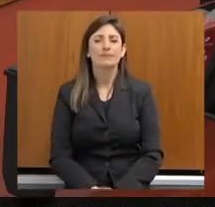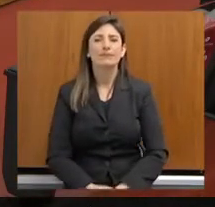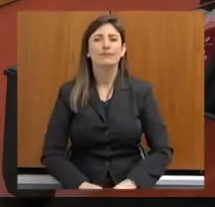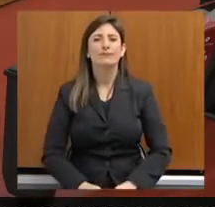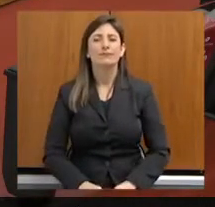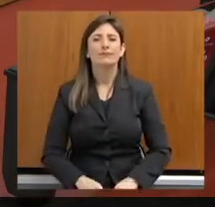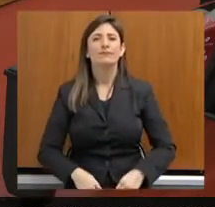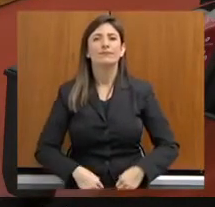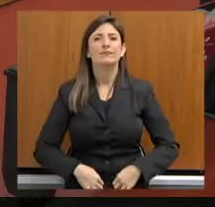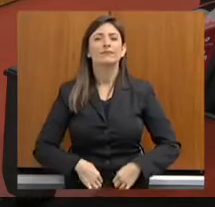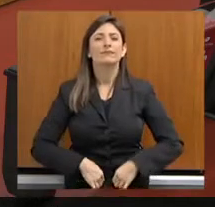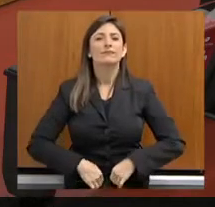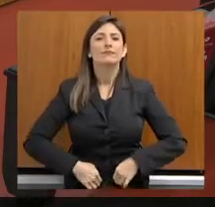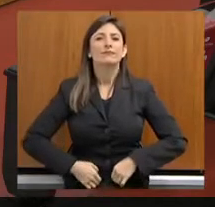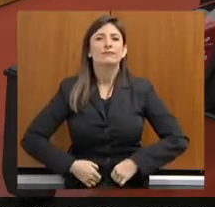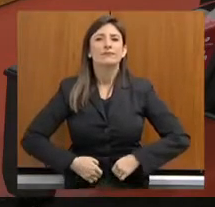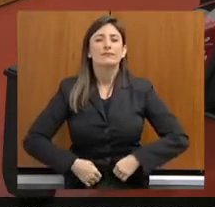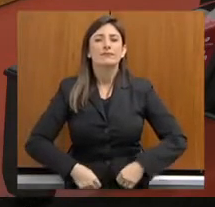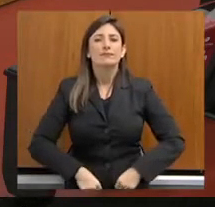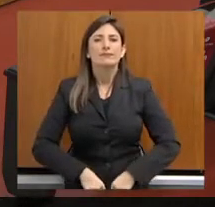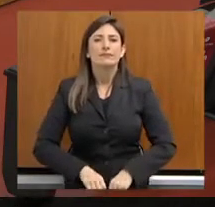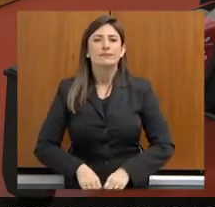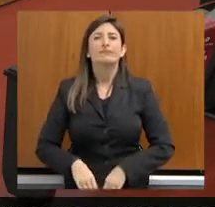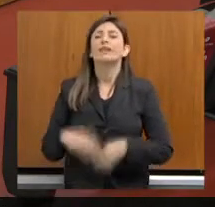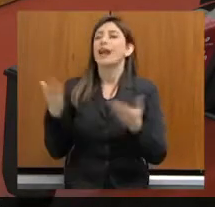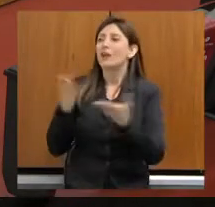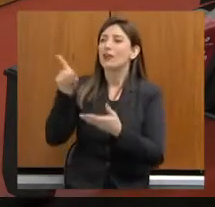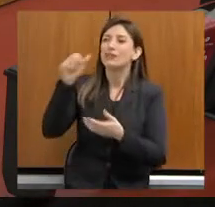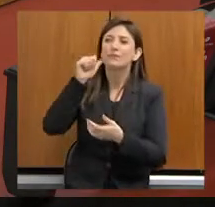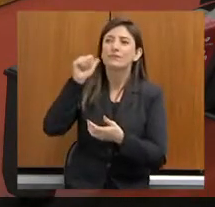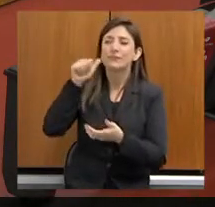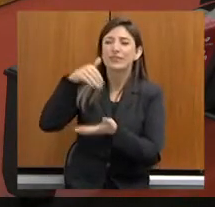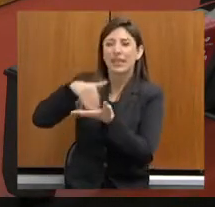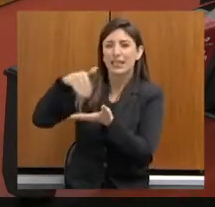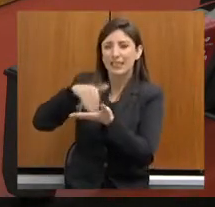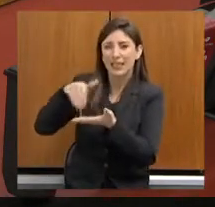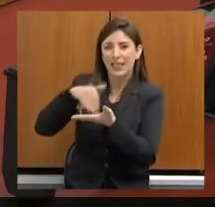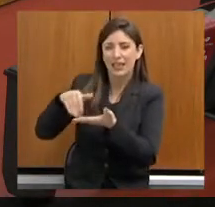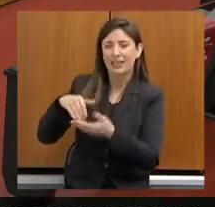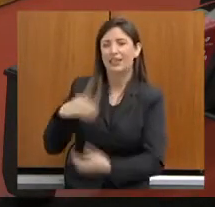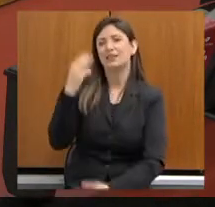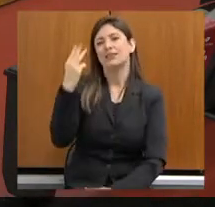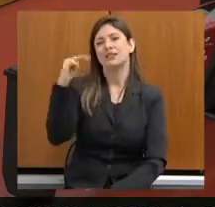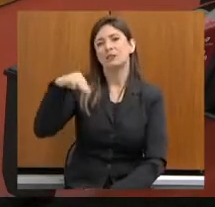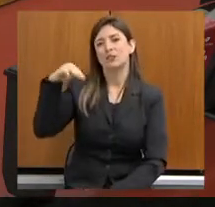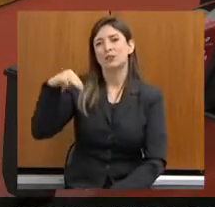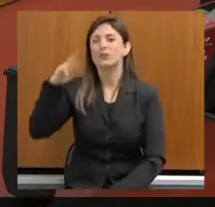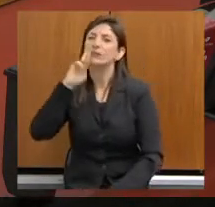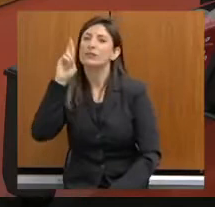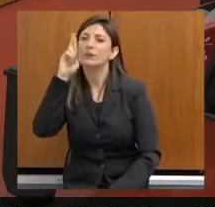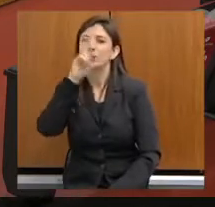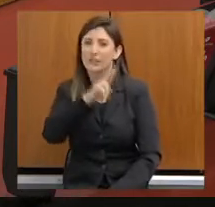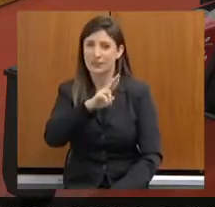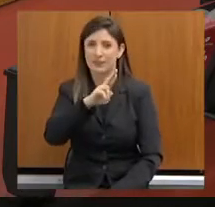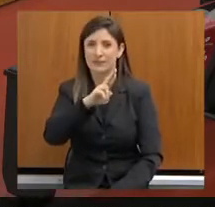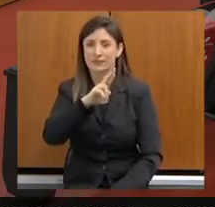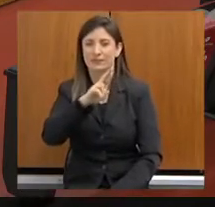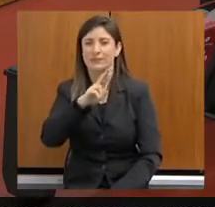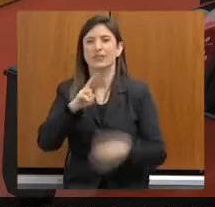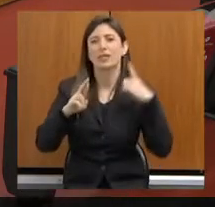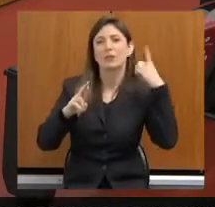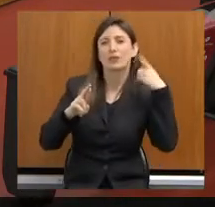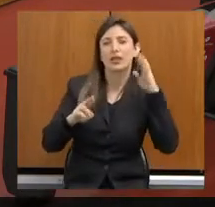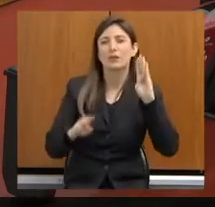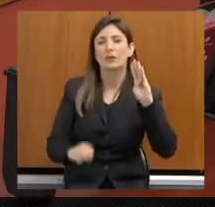a senhora secretária senhora tem eh três minutos para a resposta ao Deputado